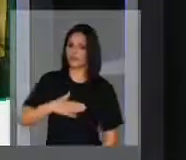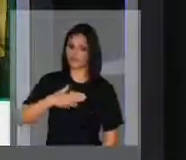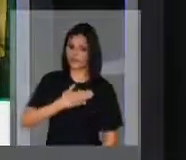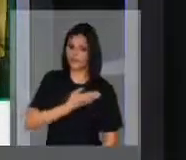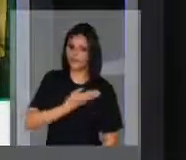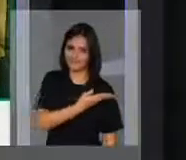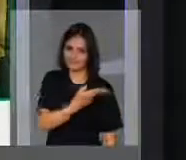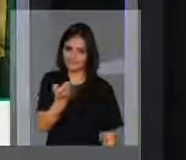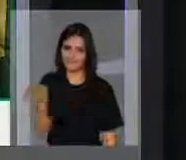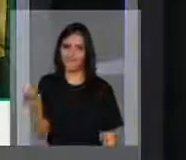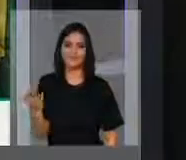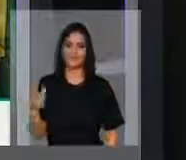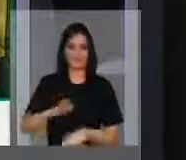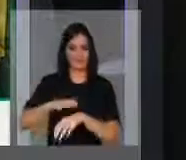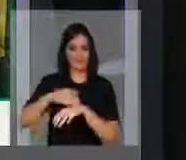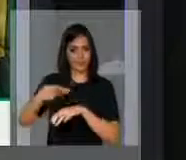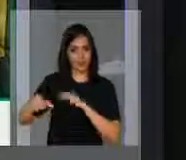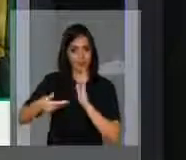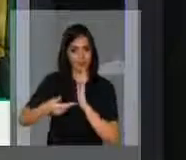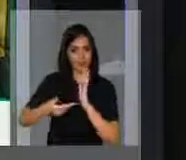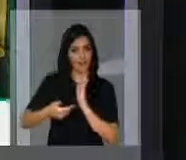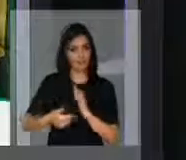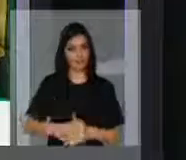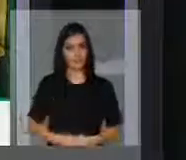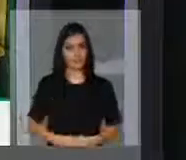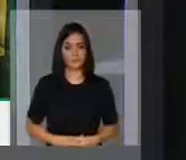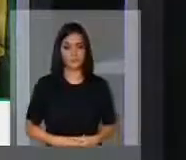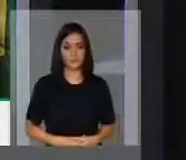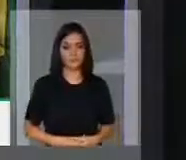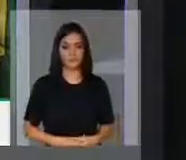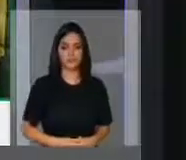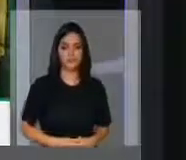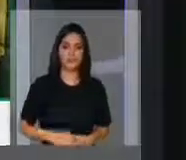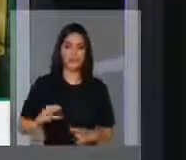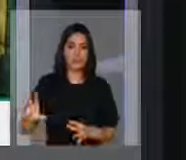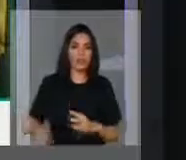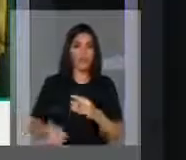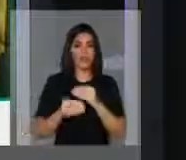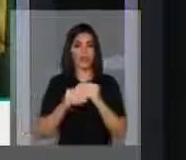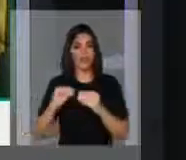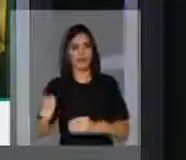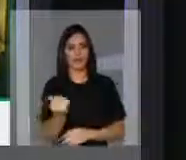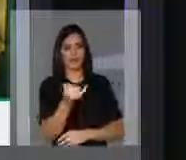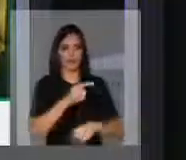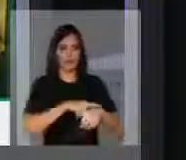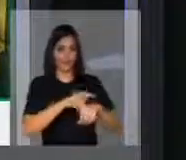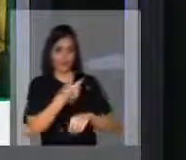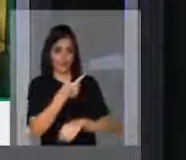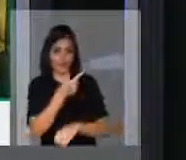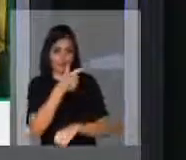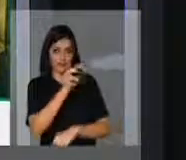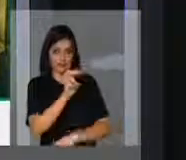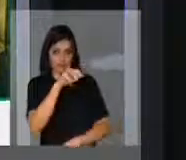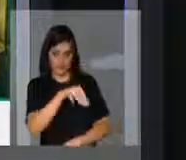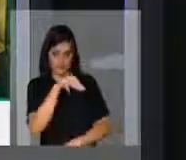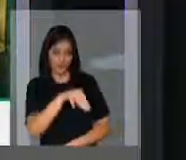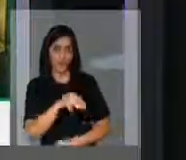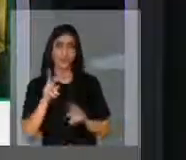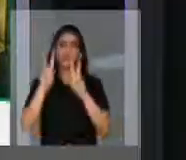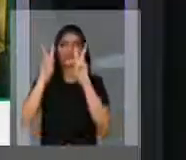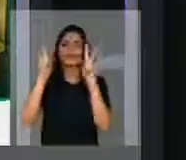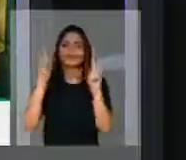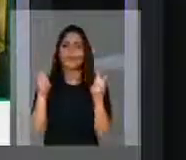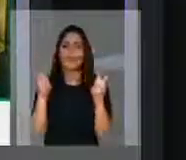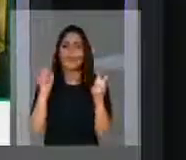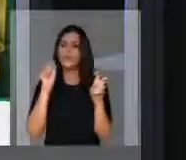companheiras do Parlamento. Eu quero aproveitar esses 25 minutos e o tema que nós temos que